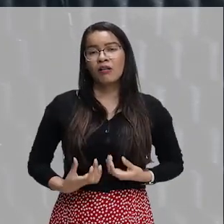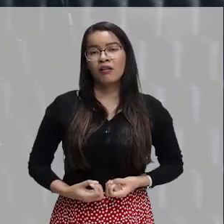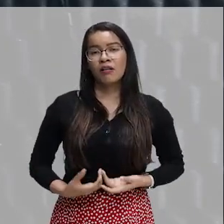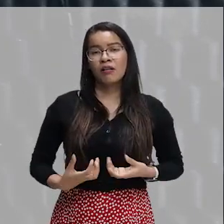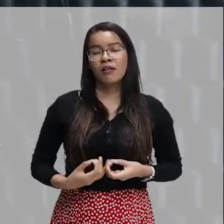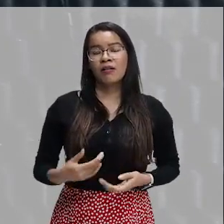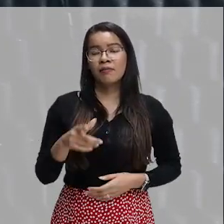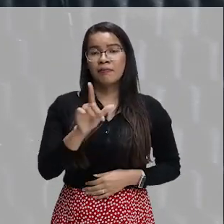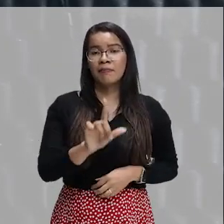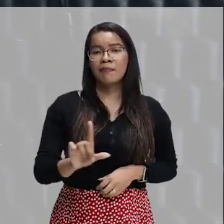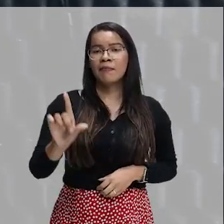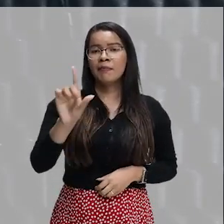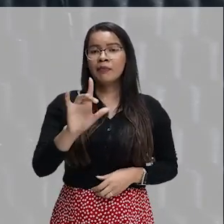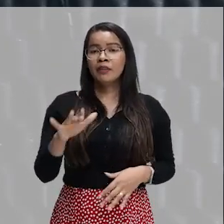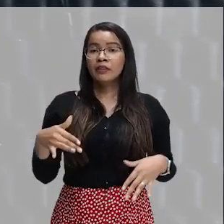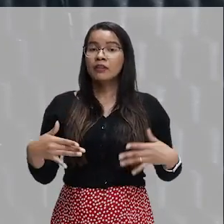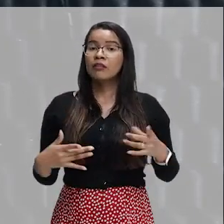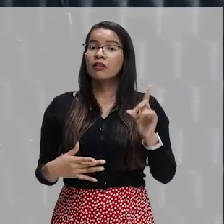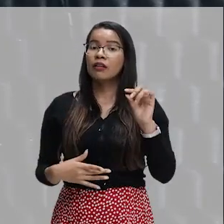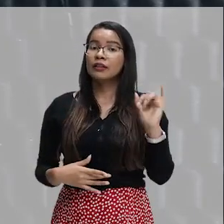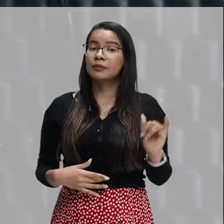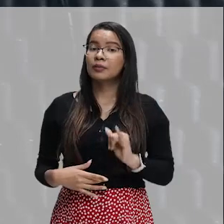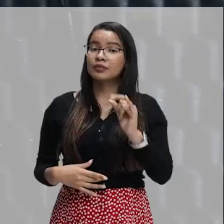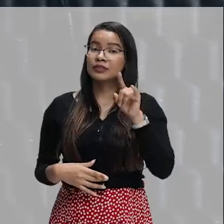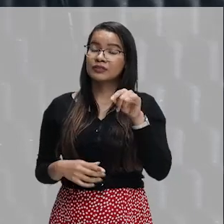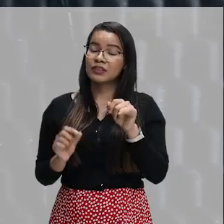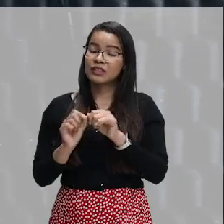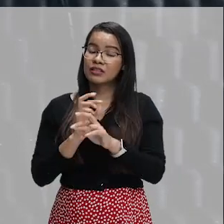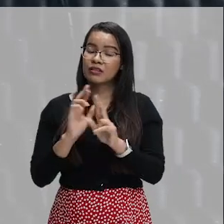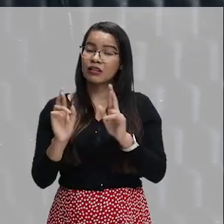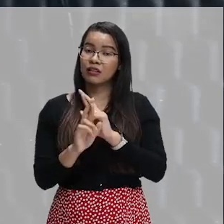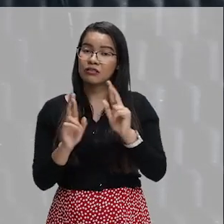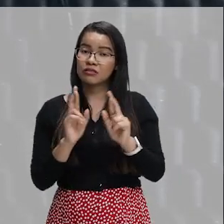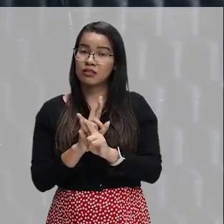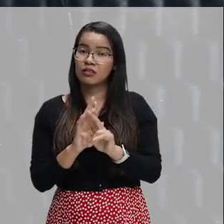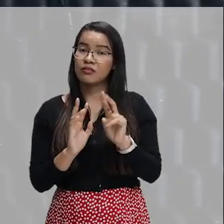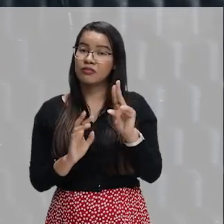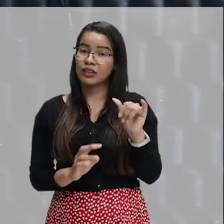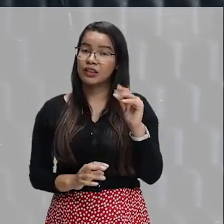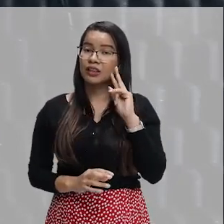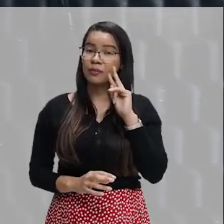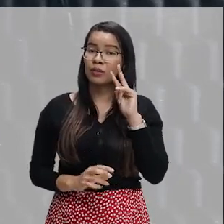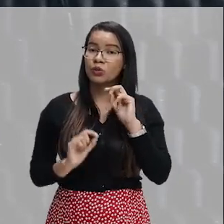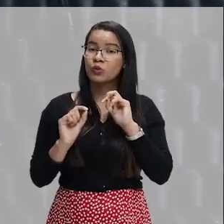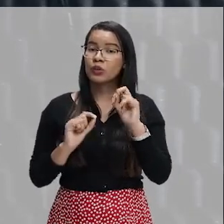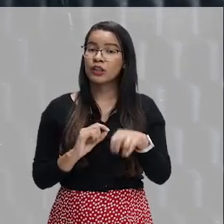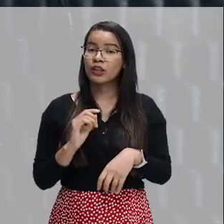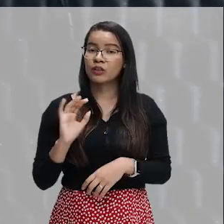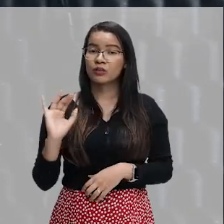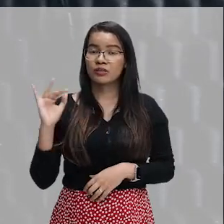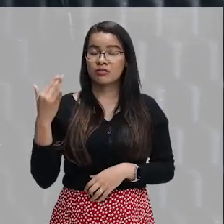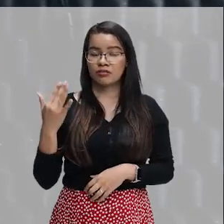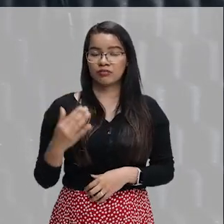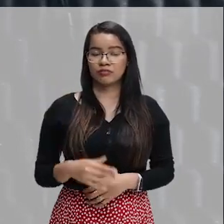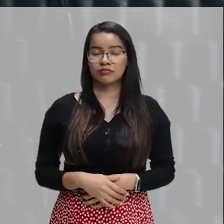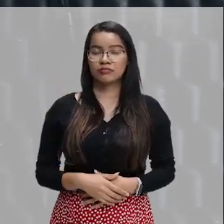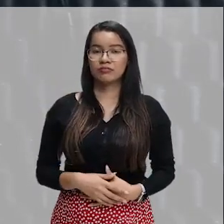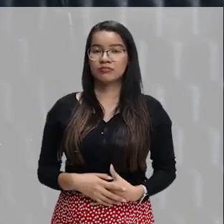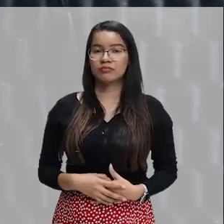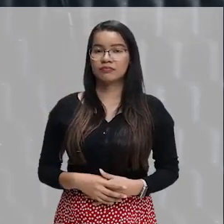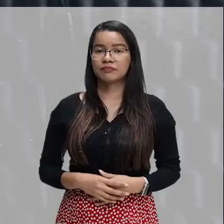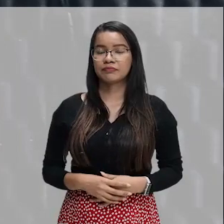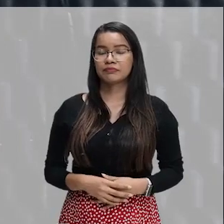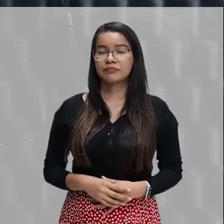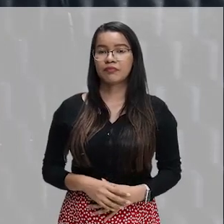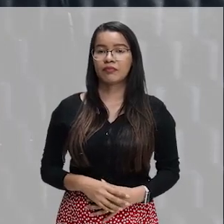literárias, tá? Então é muito importante você fazer essa associação. Vai lembrando aí o que acontecia no Brasil na época do